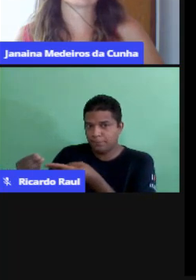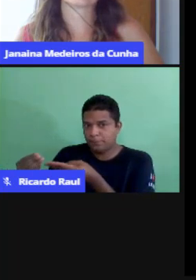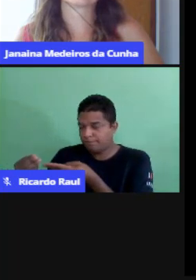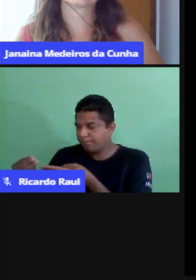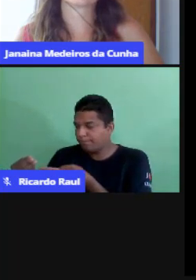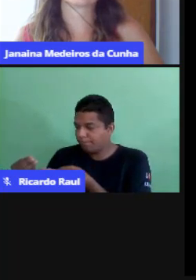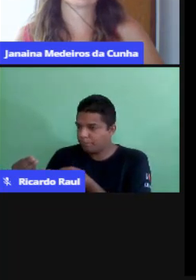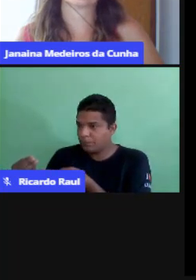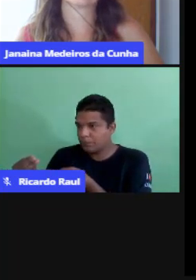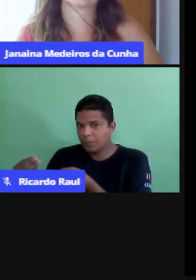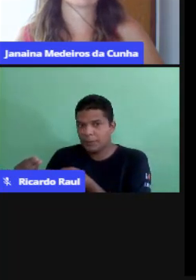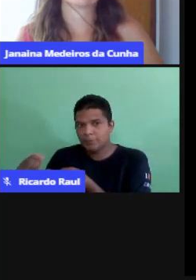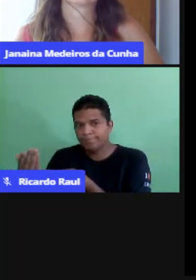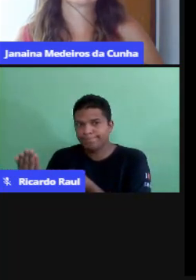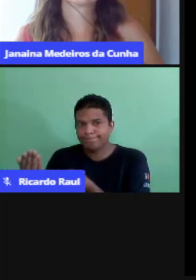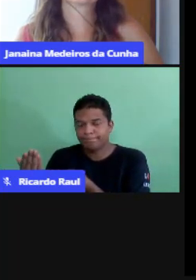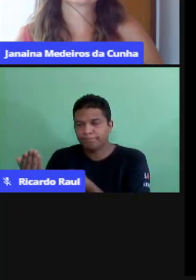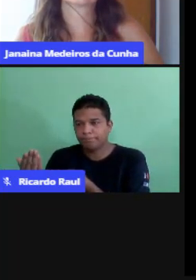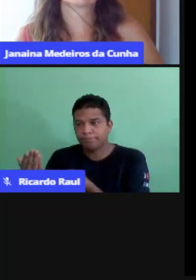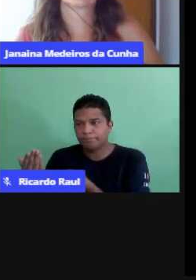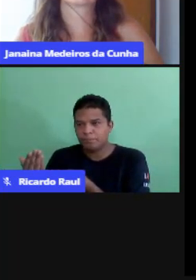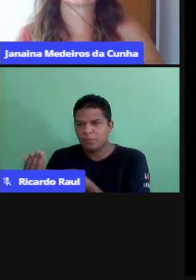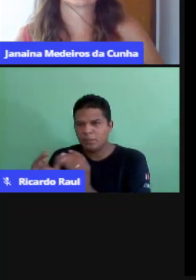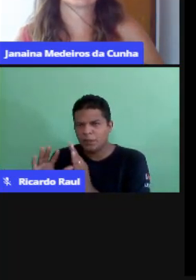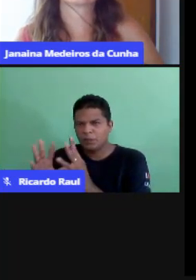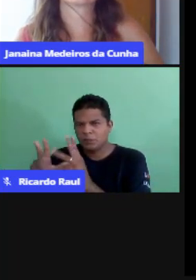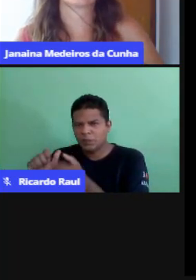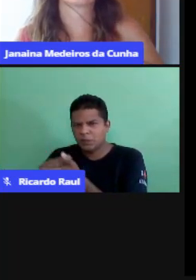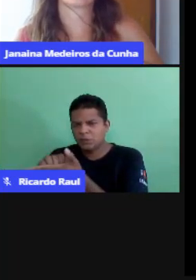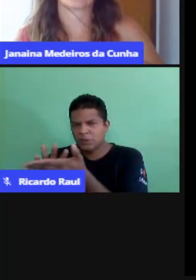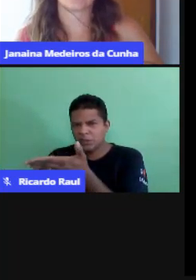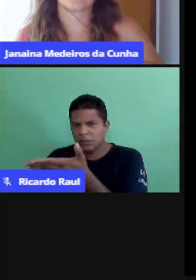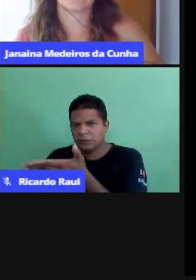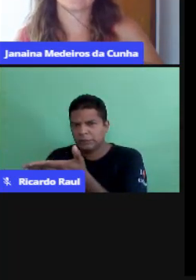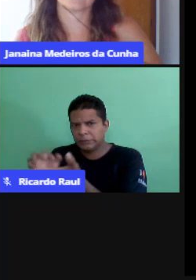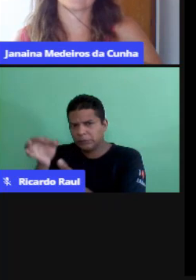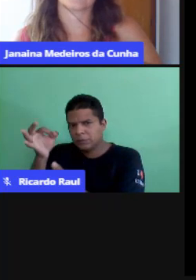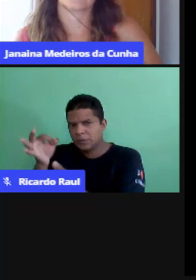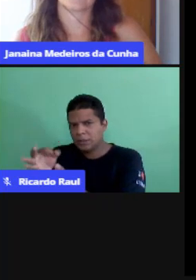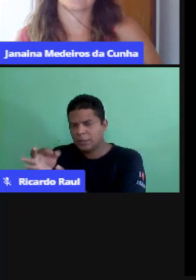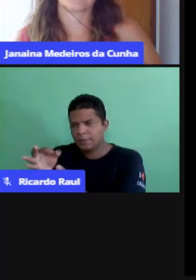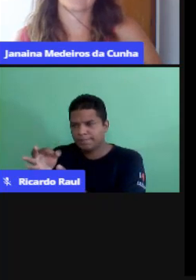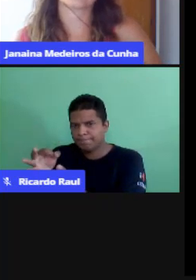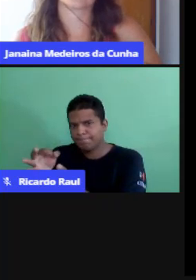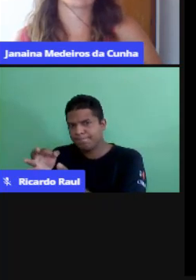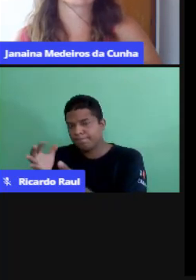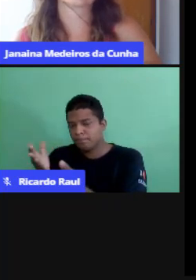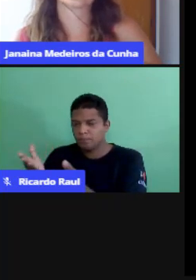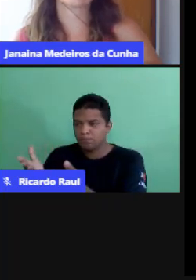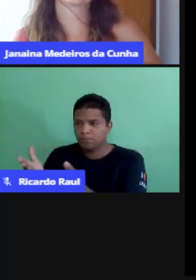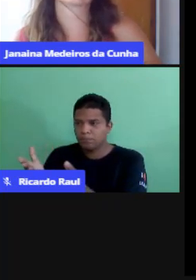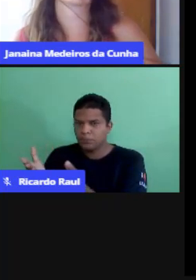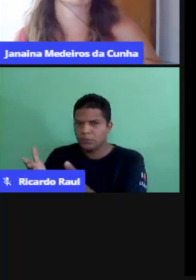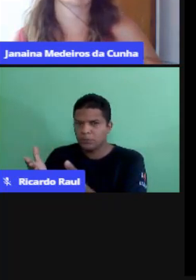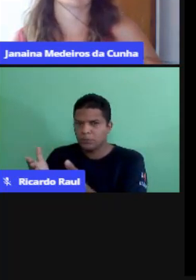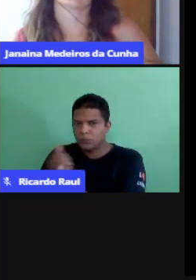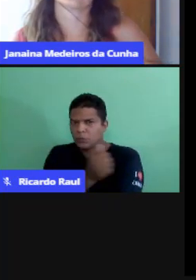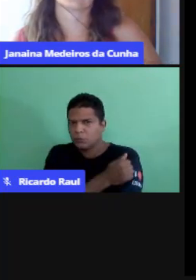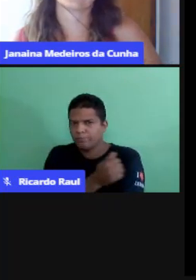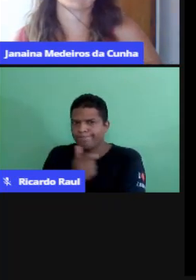pode estar se questionando, né? Todas as atividades do caderno estavam corretas, né? Esse aluno conseguiu